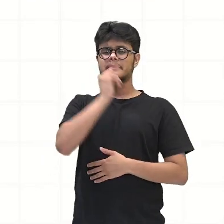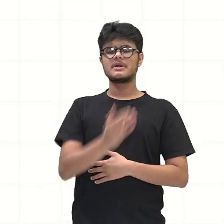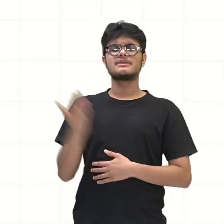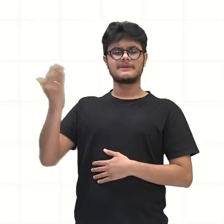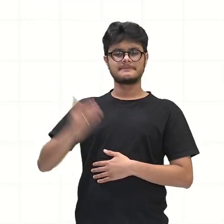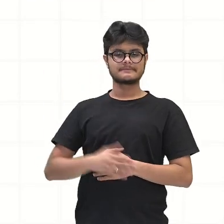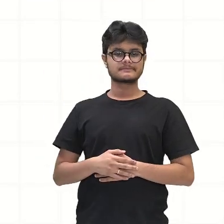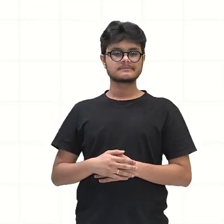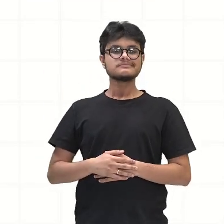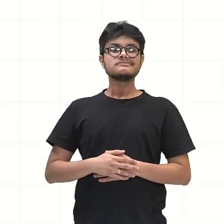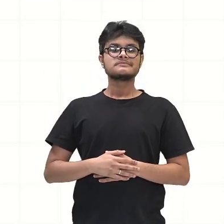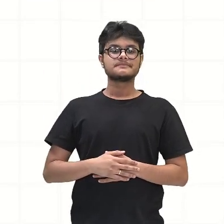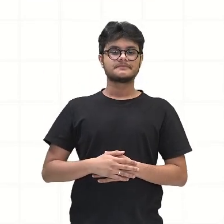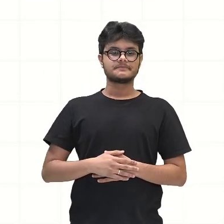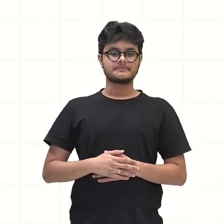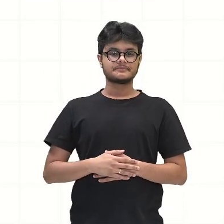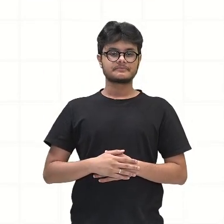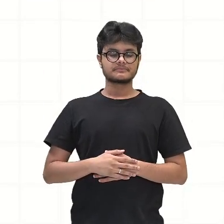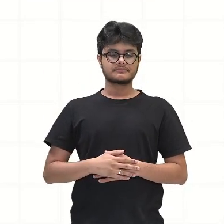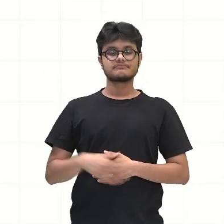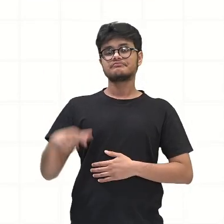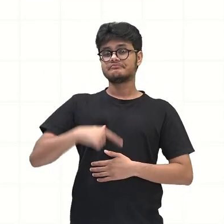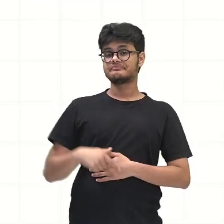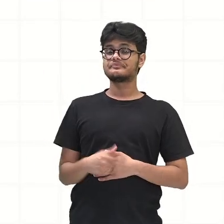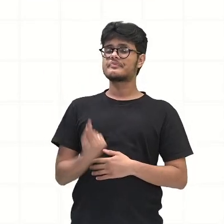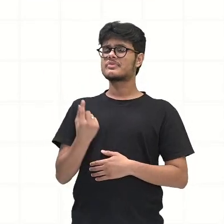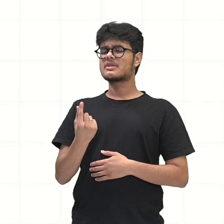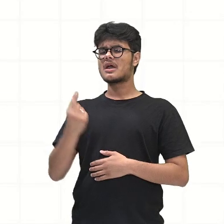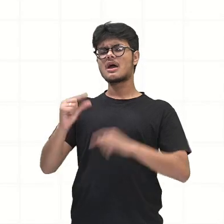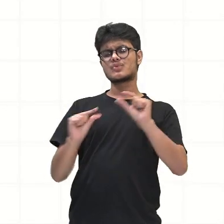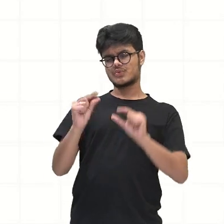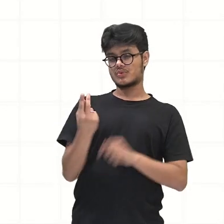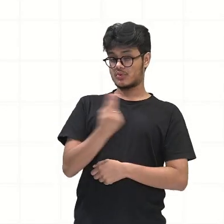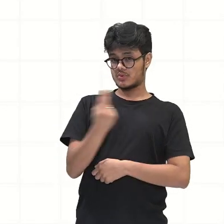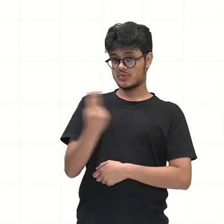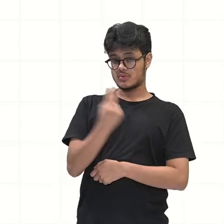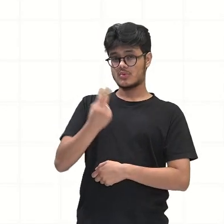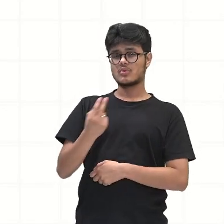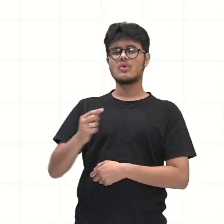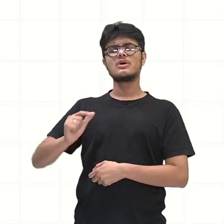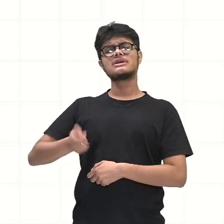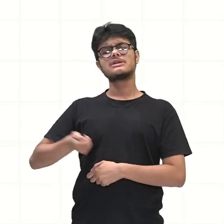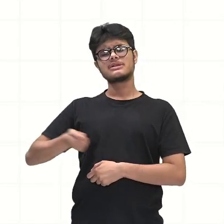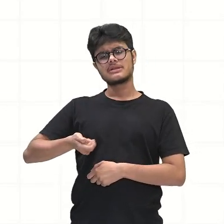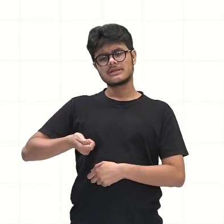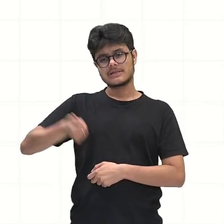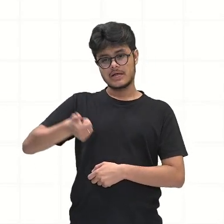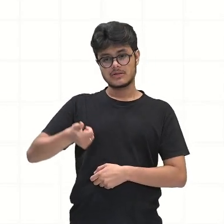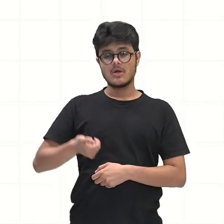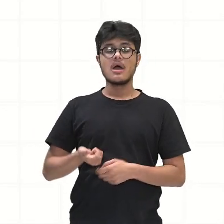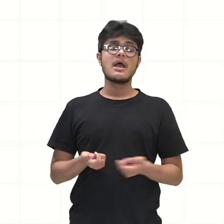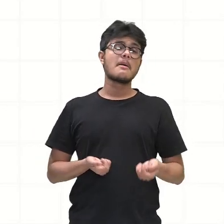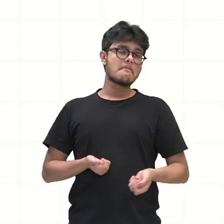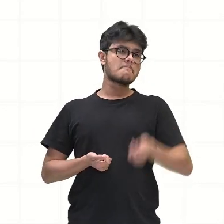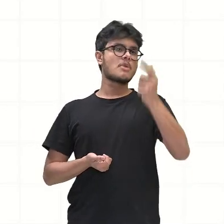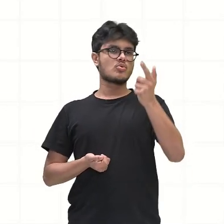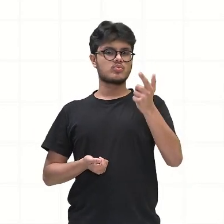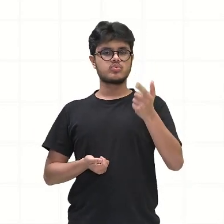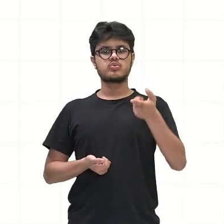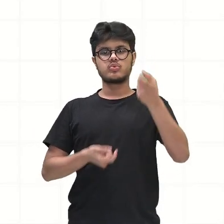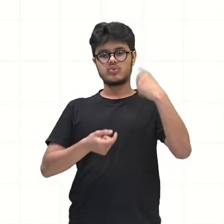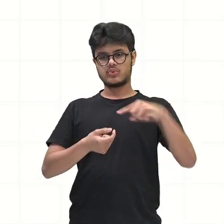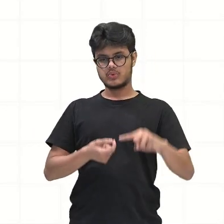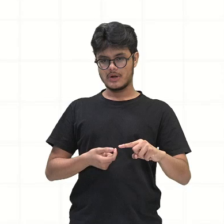exemplos. Um lançamento de 2 dados, lançamento de uma moeda, sorteio de uma carta